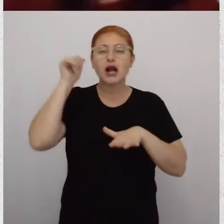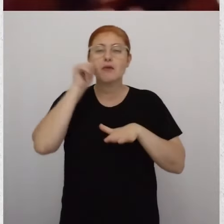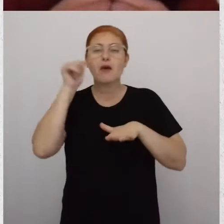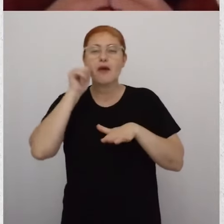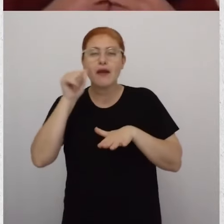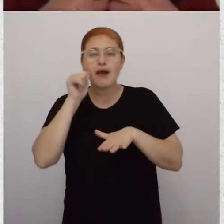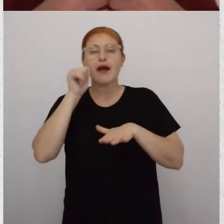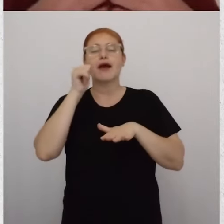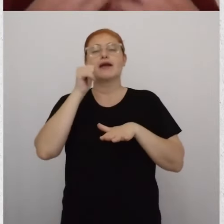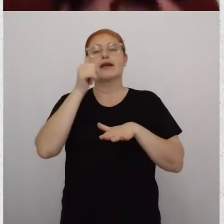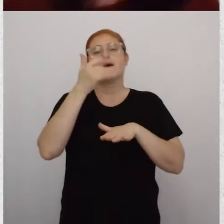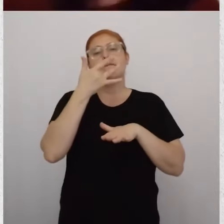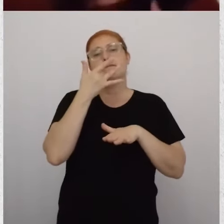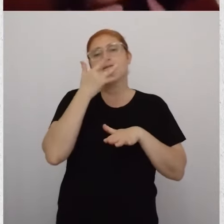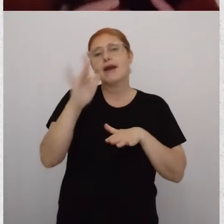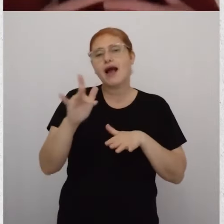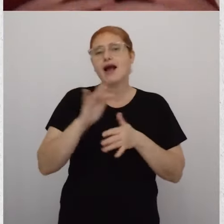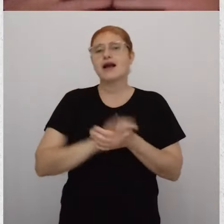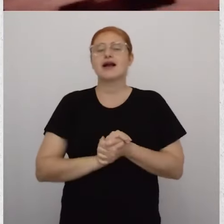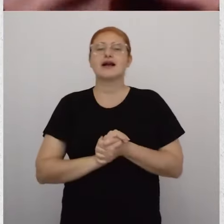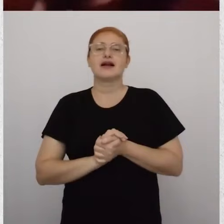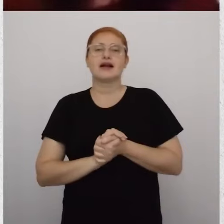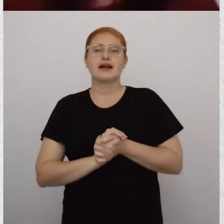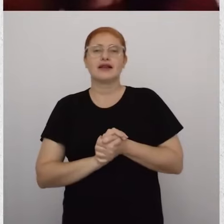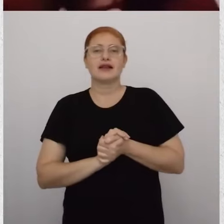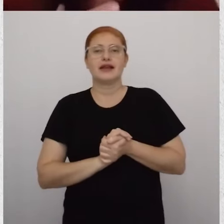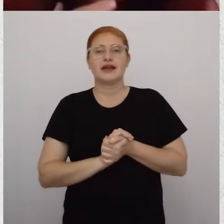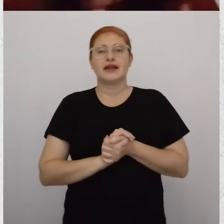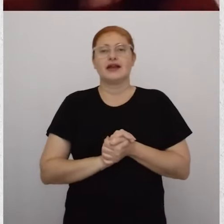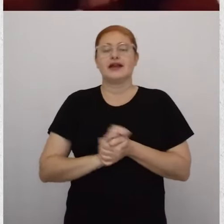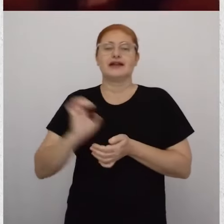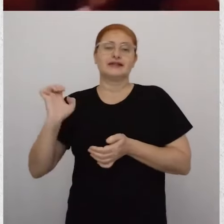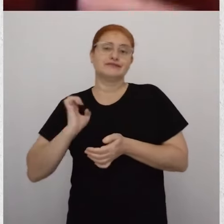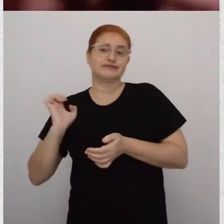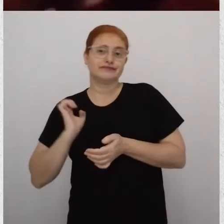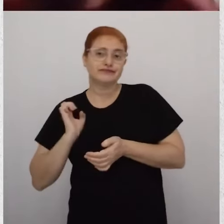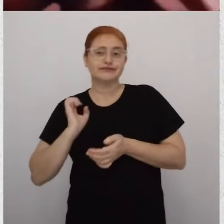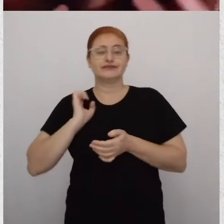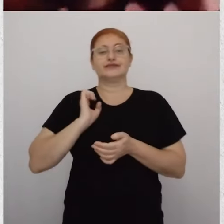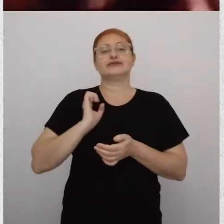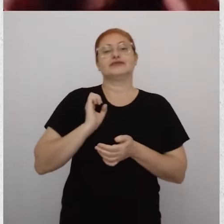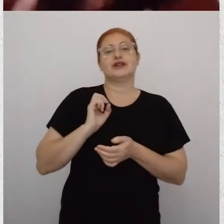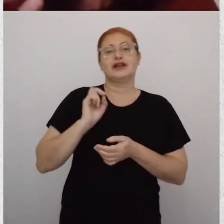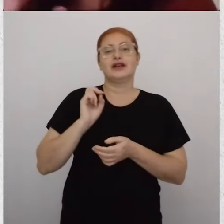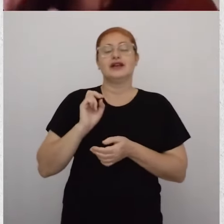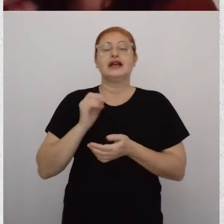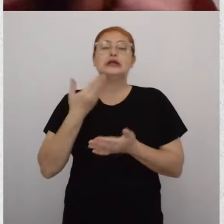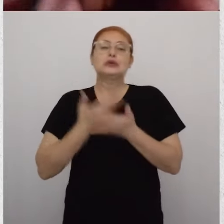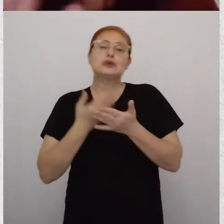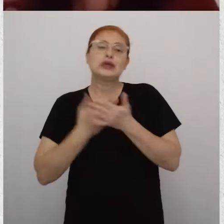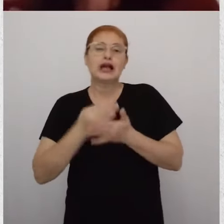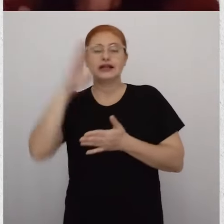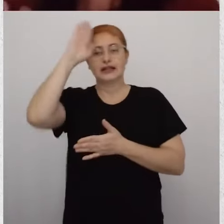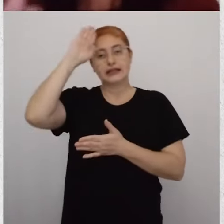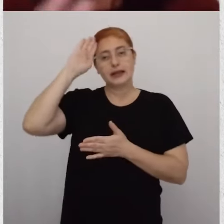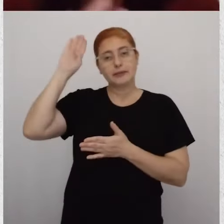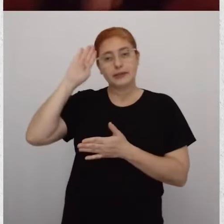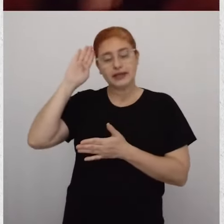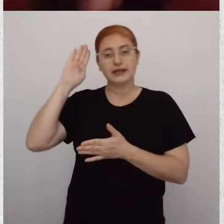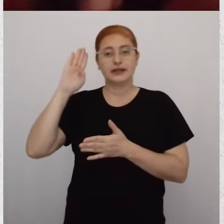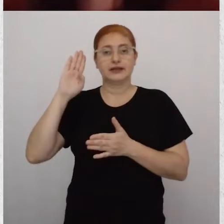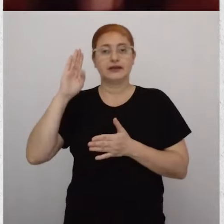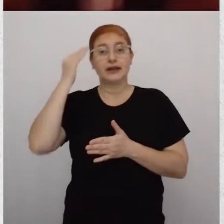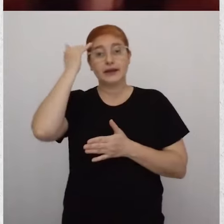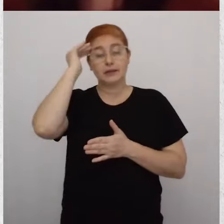mulheres brancas, de classe média, muitas universitárias. Isso era o que se entendia por ser feminista em alguma